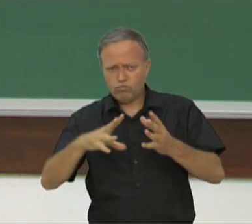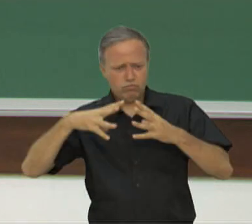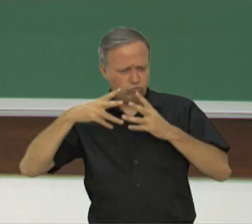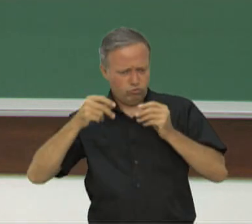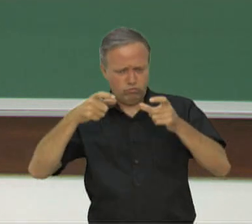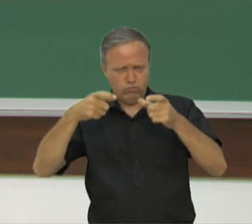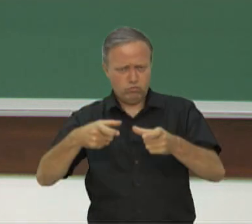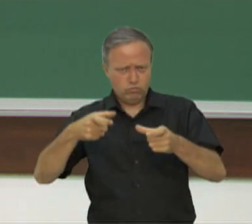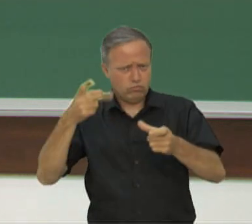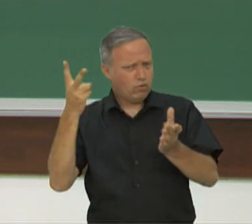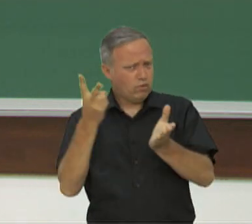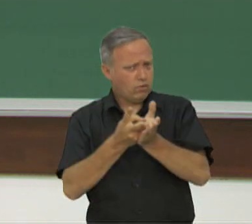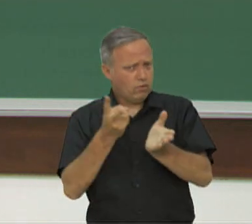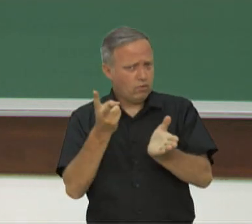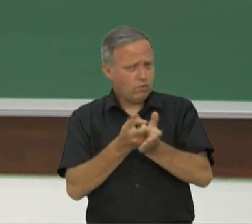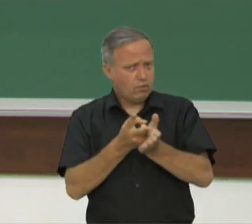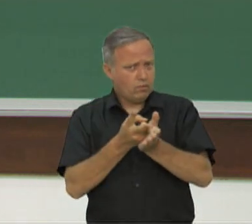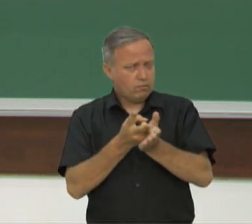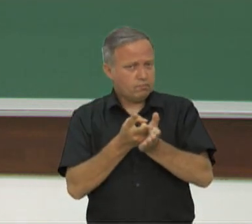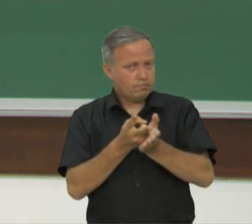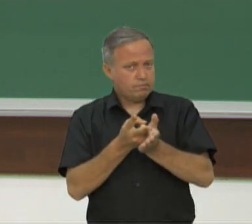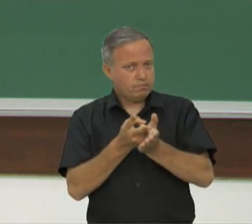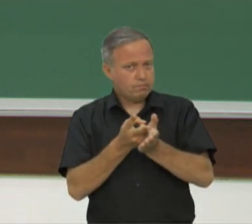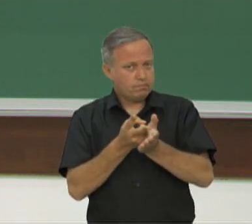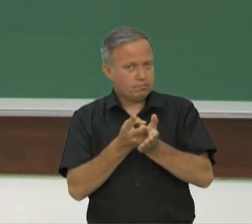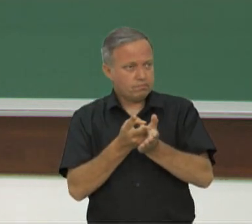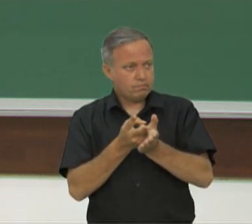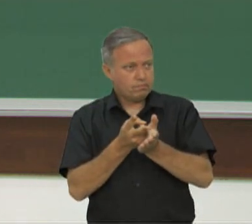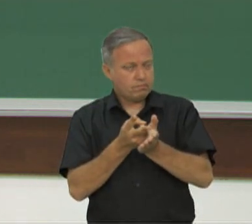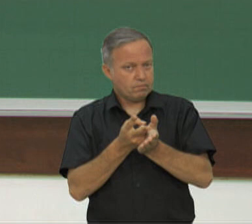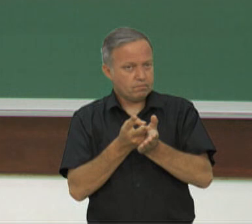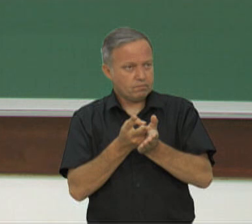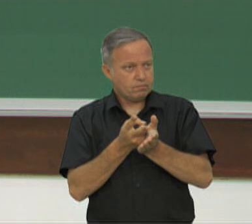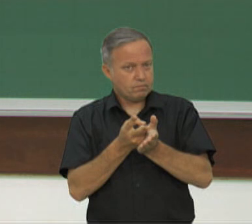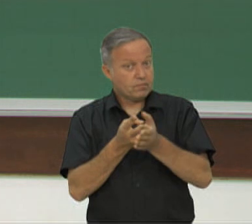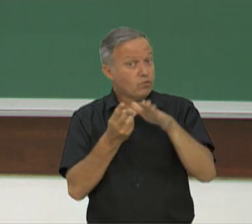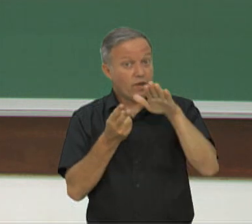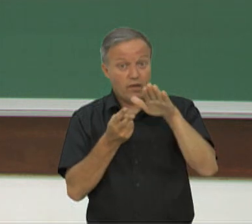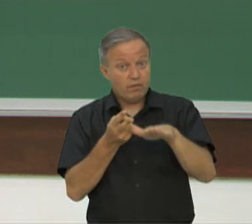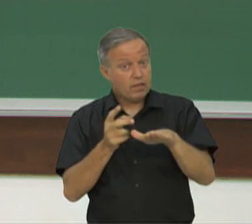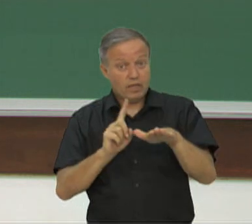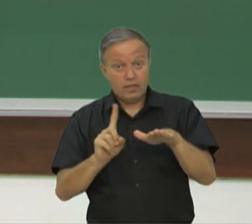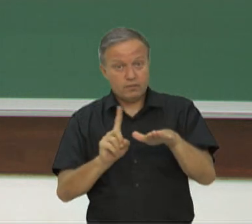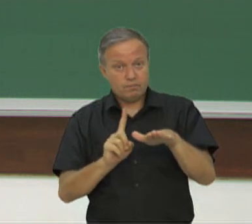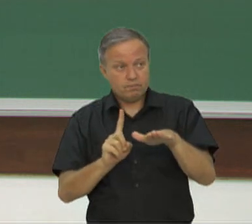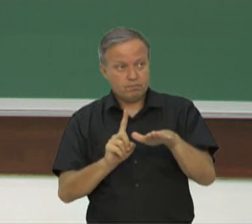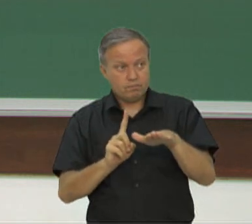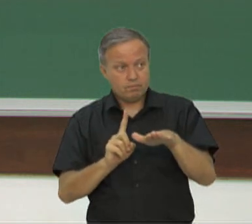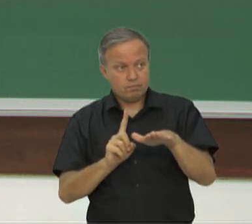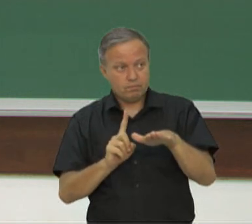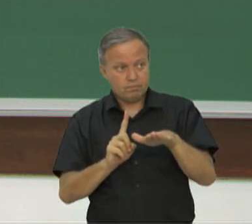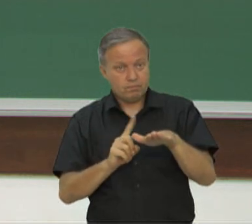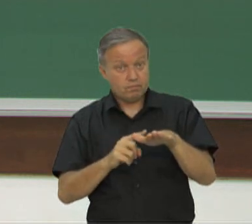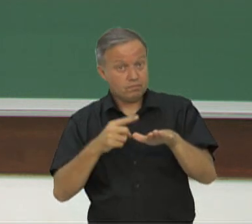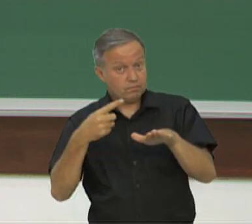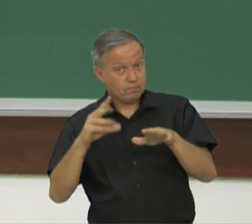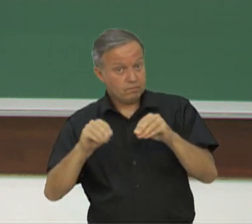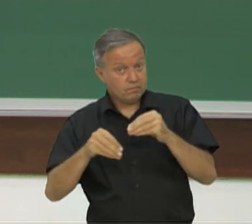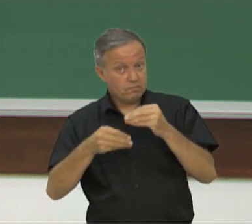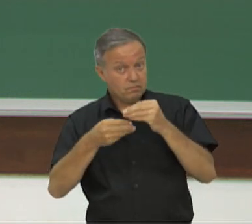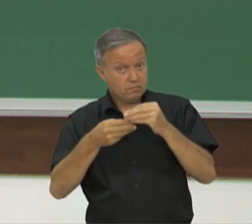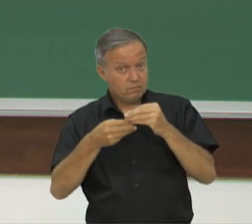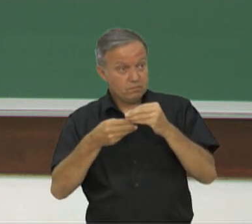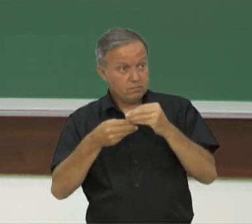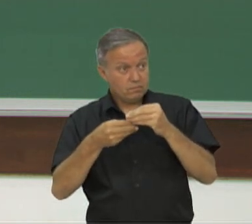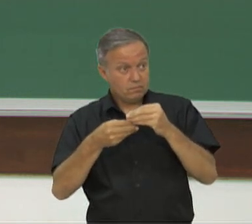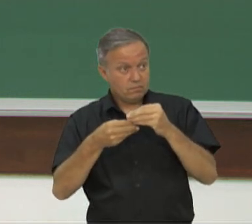resto da minha vida. Certo? A minha obra não vai ficar lá exposta para sempre. Uma instalação, ela é instalada